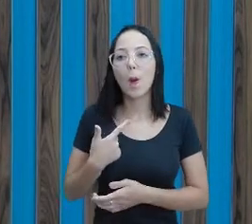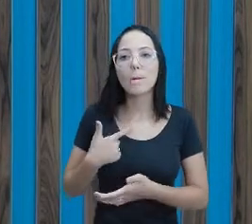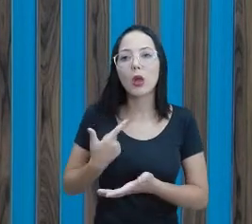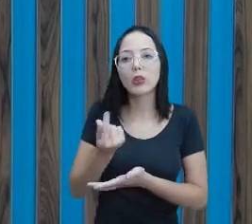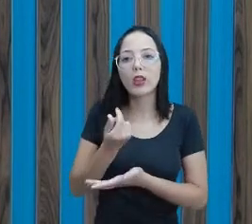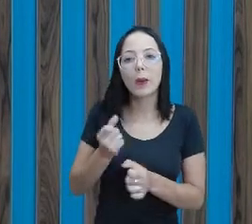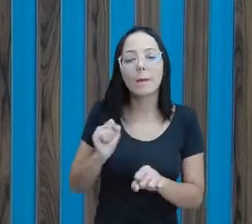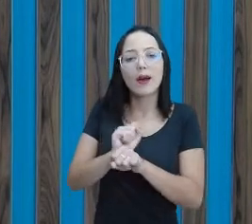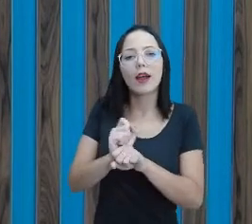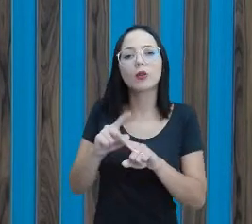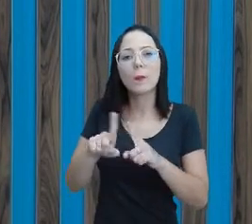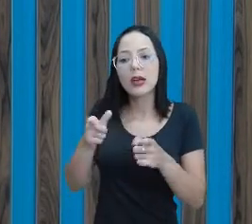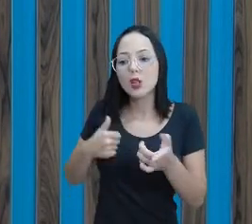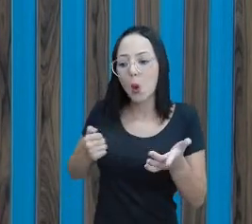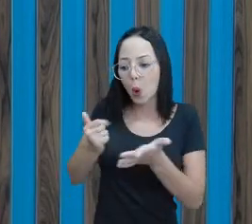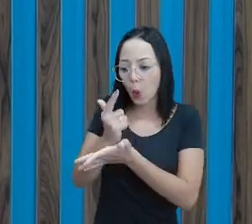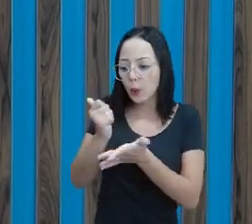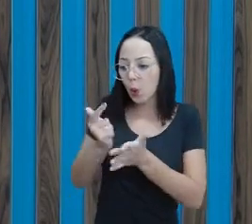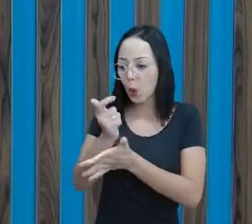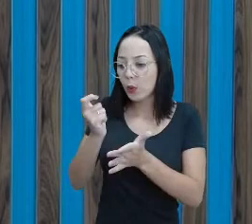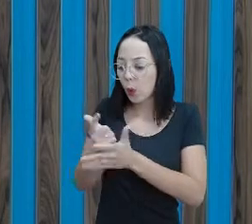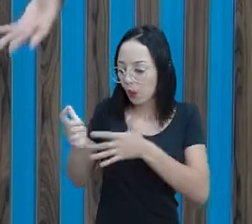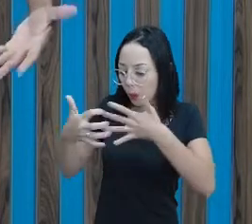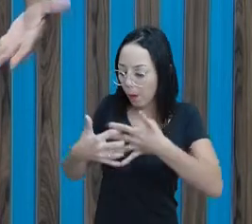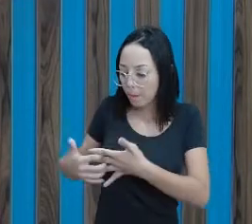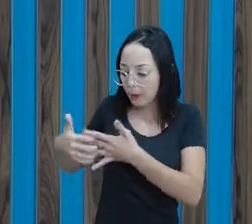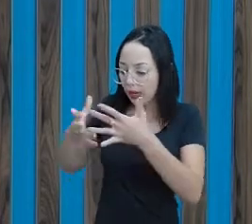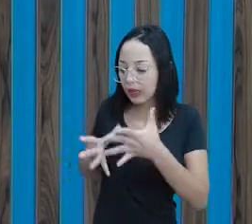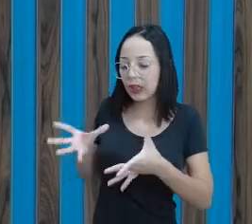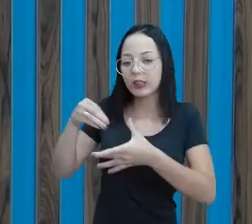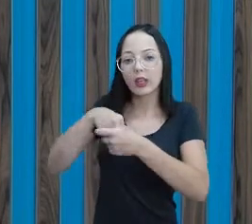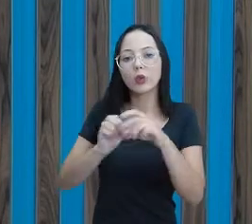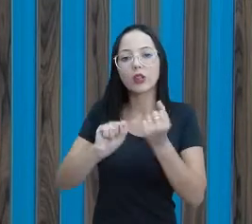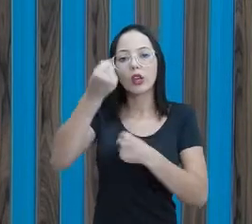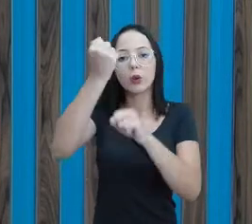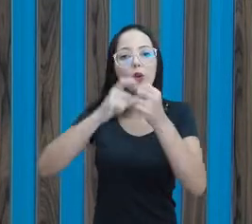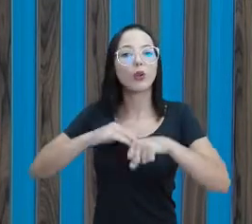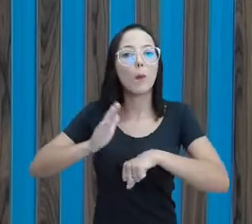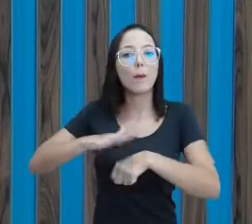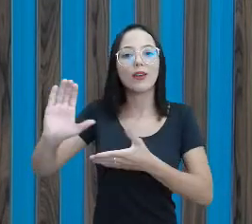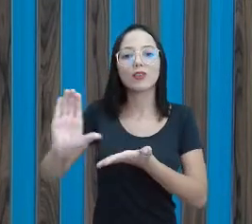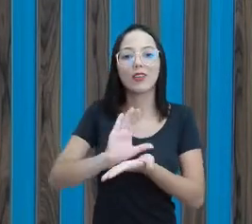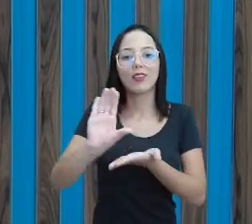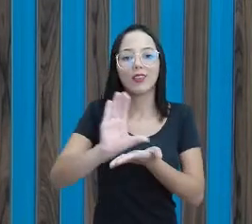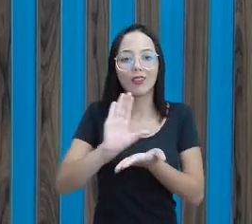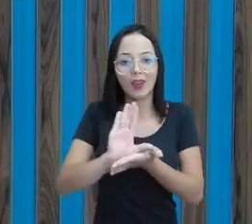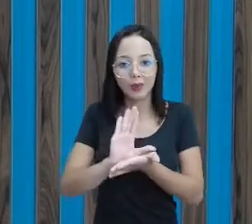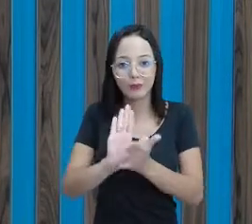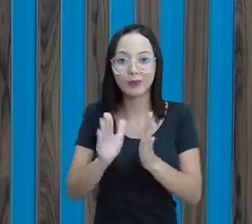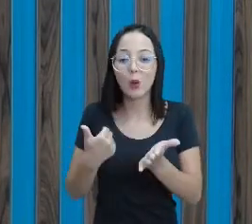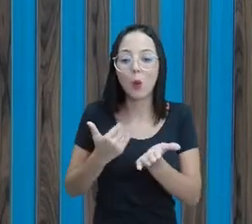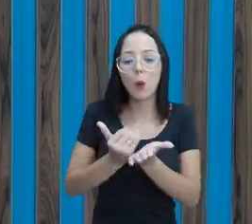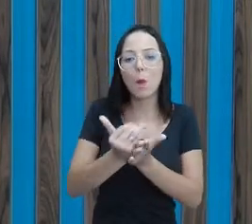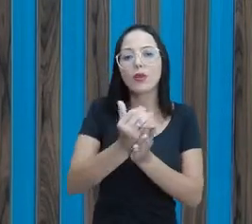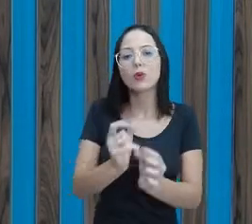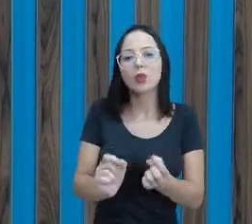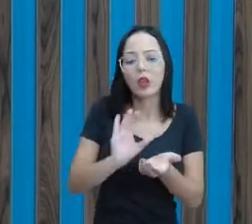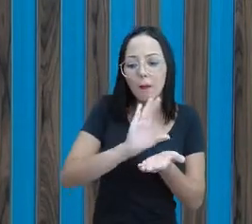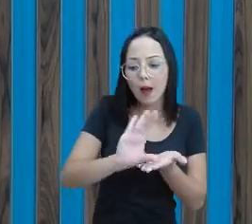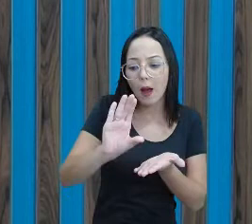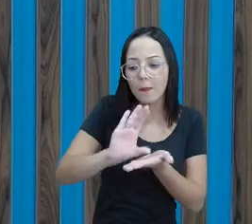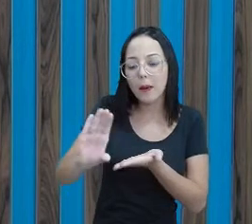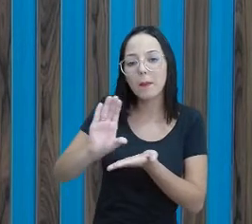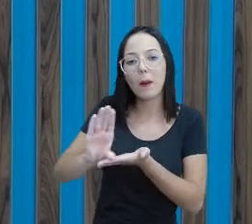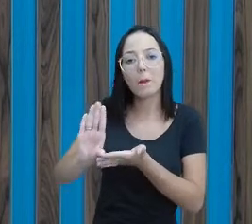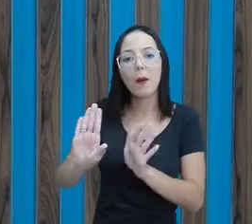quando eu compro máquinas e coloco nas indústrias, eu tenho mais lucros. Então eles começaram a investir. E a Inglaterra sempre